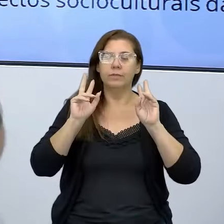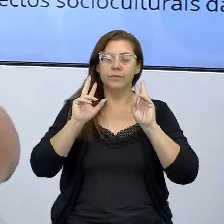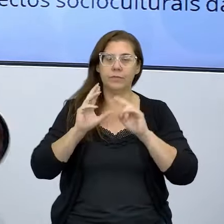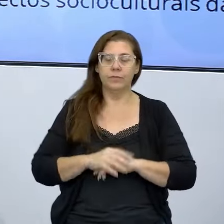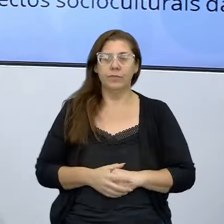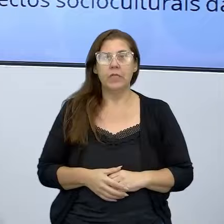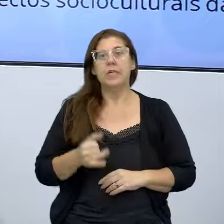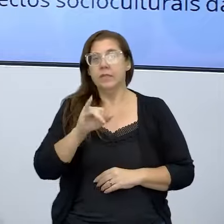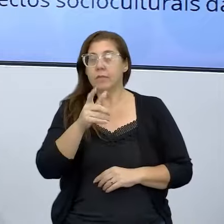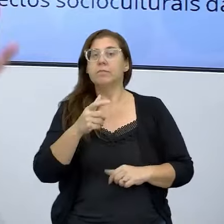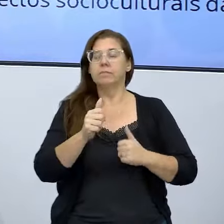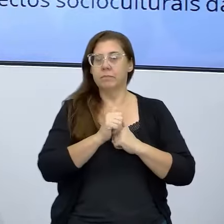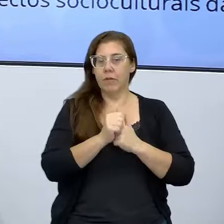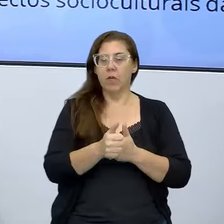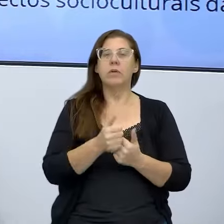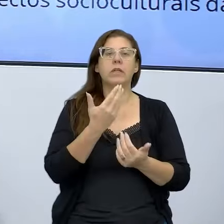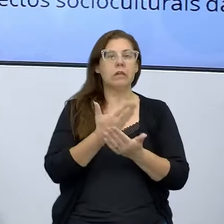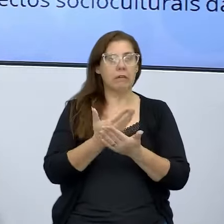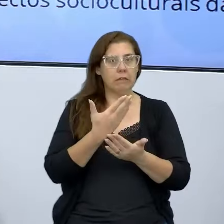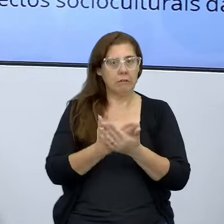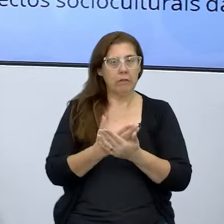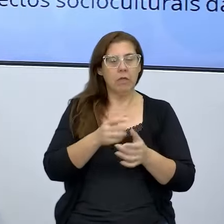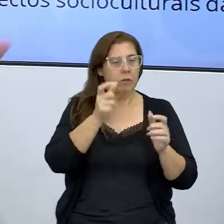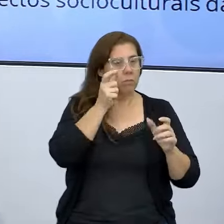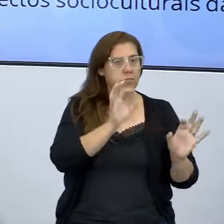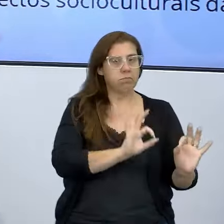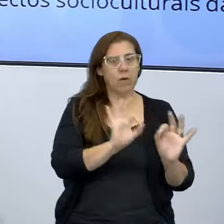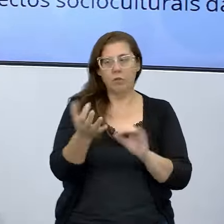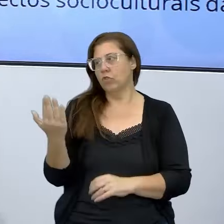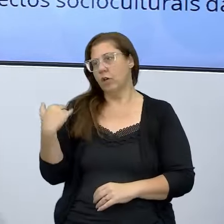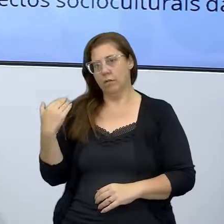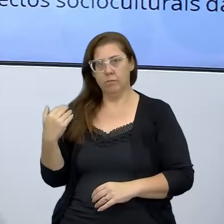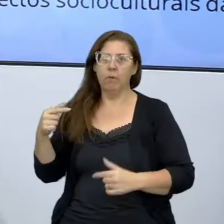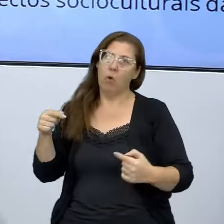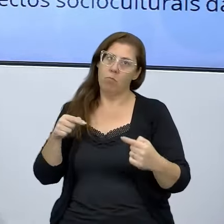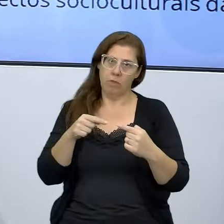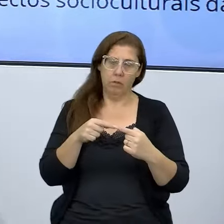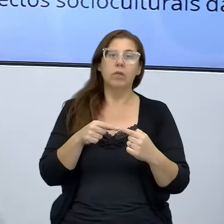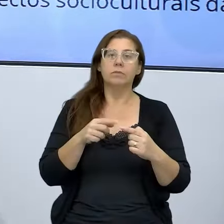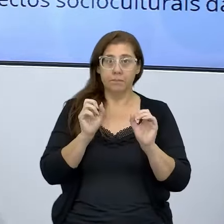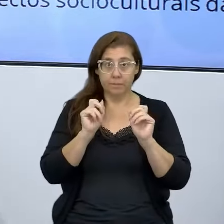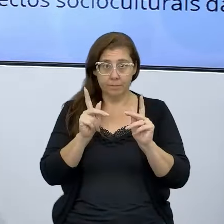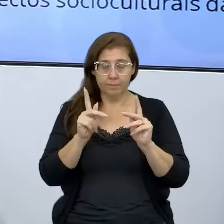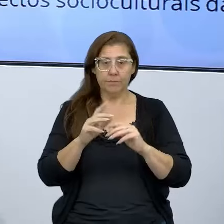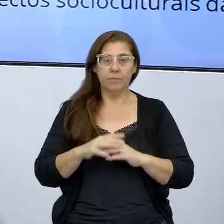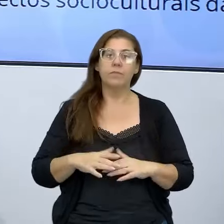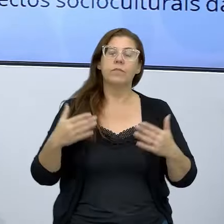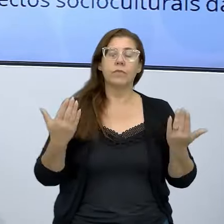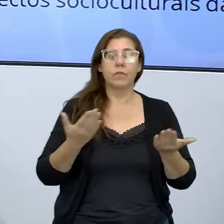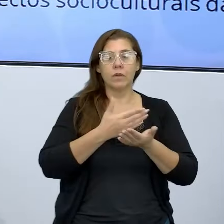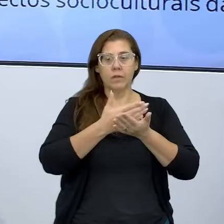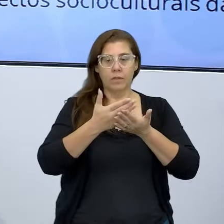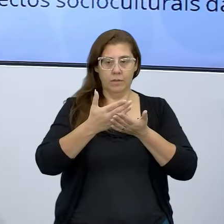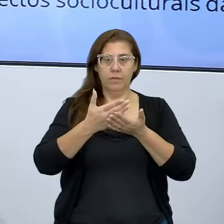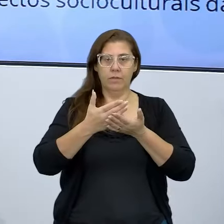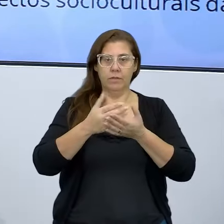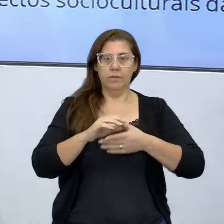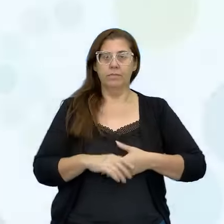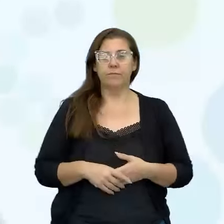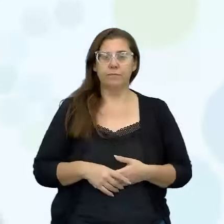Se você... Pra acompanhar essa aula, tem que assistir a anterior. Nesse caso, é um casamento, essas duas aulas. Fechou? E aí, pra gente começar, né,